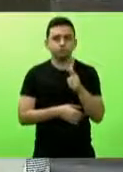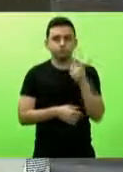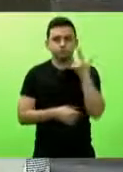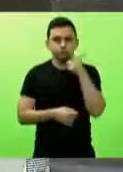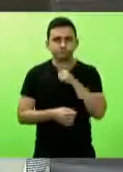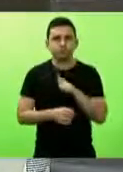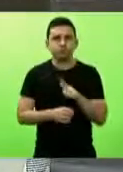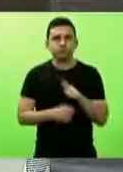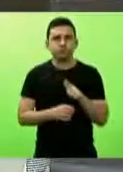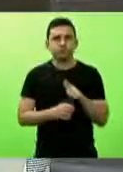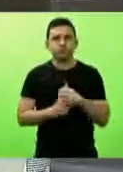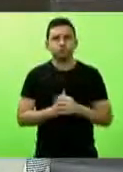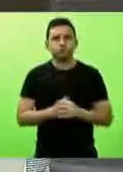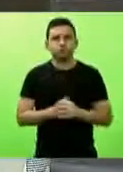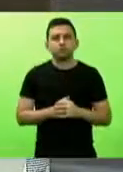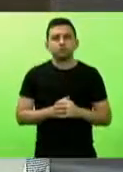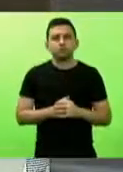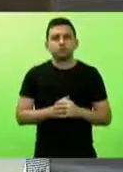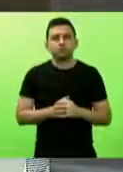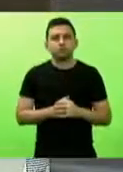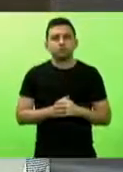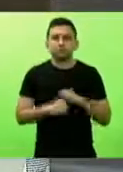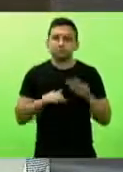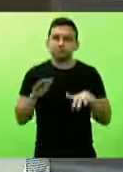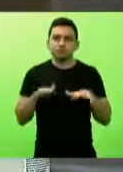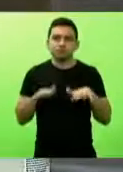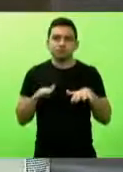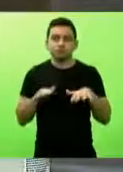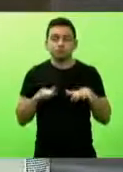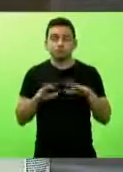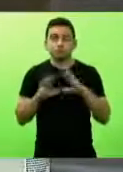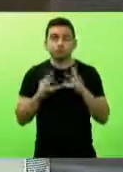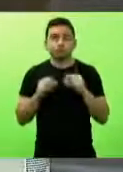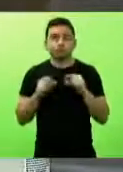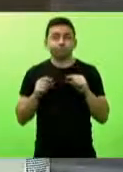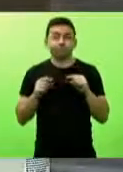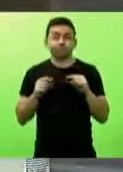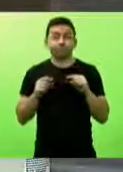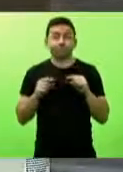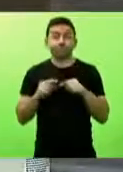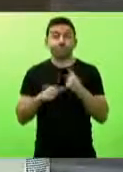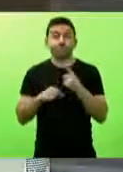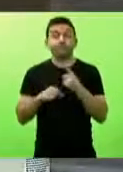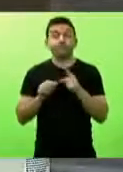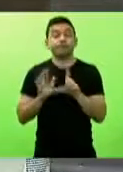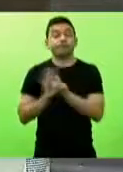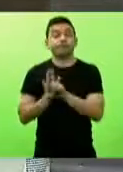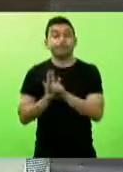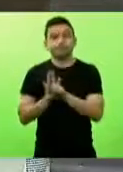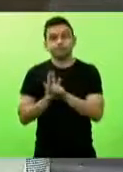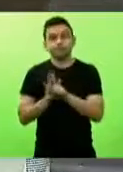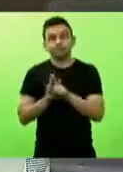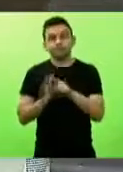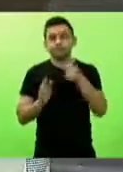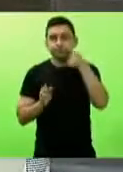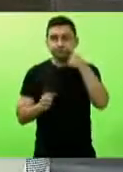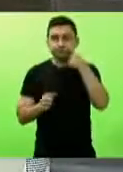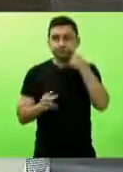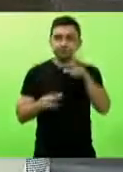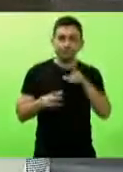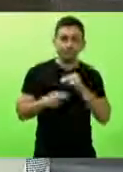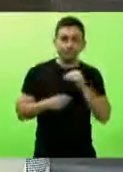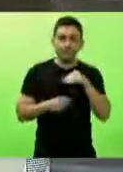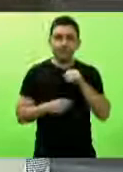teria sido, talvez, ao arrepio da lei, e a discussão do mérito,